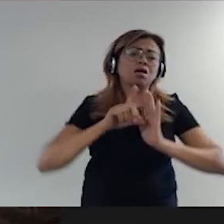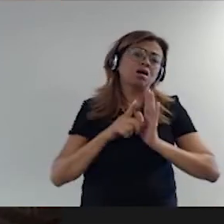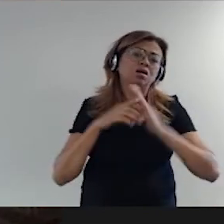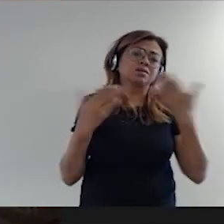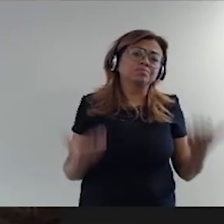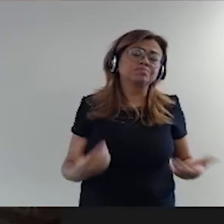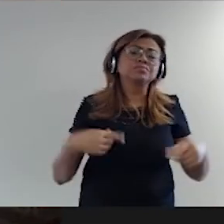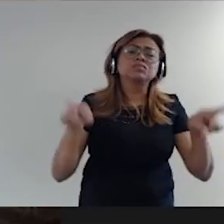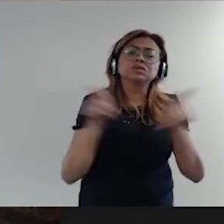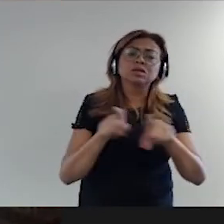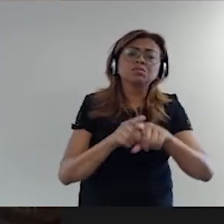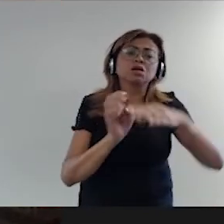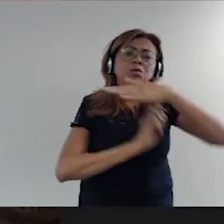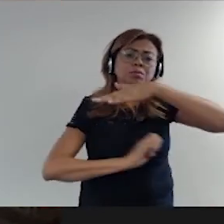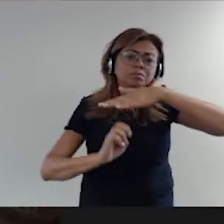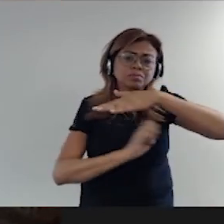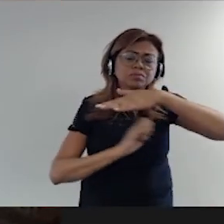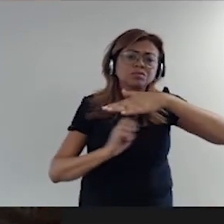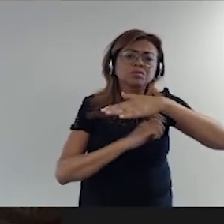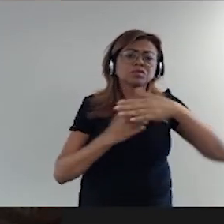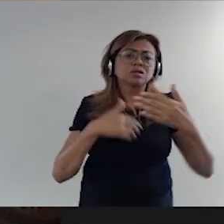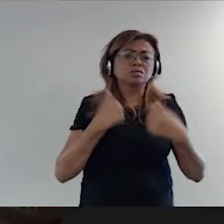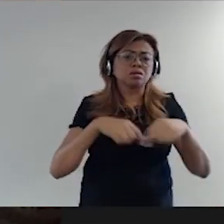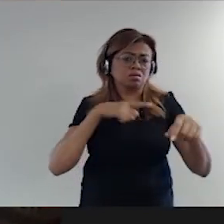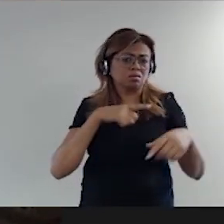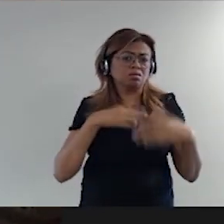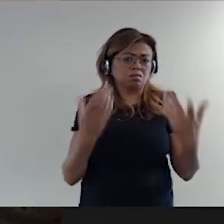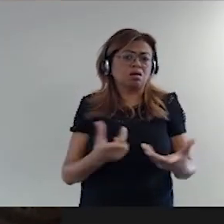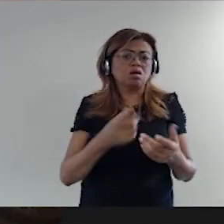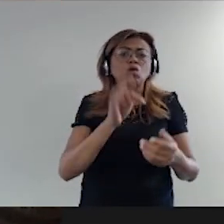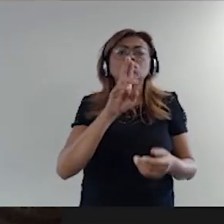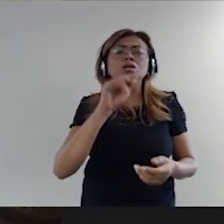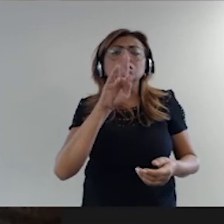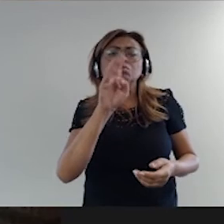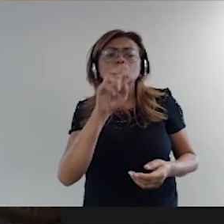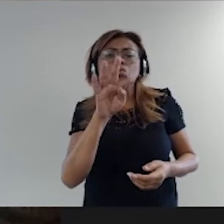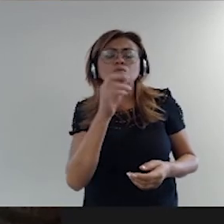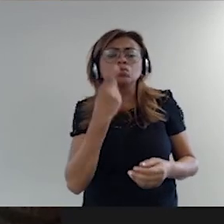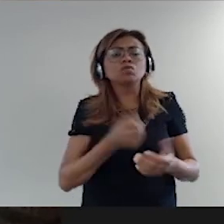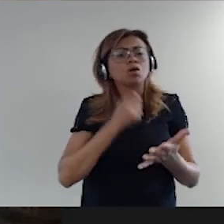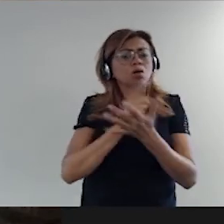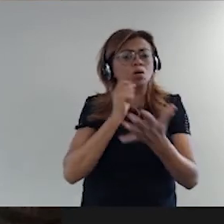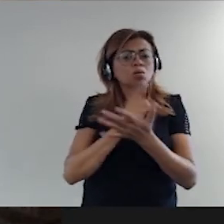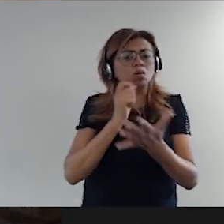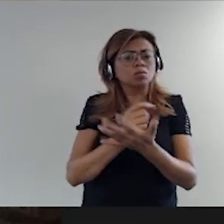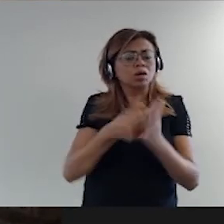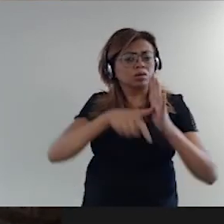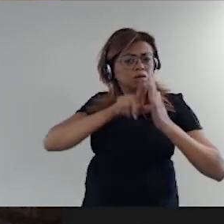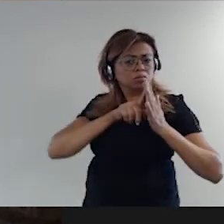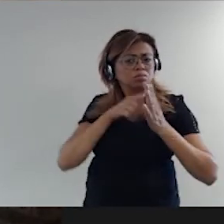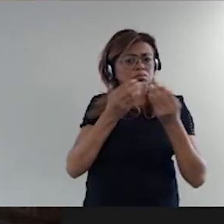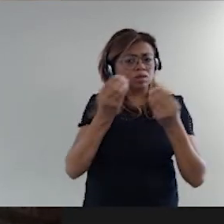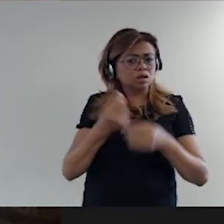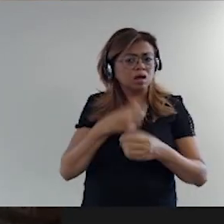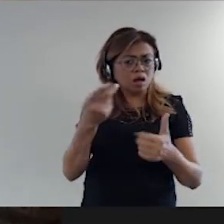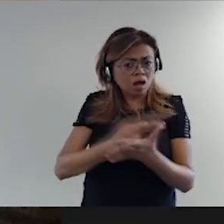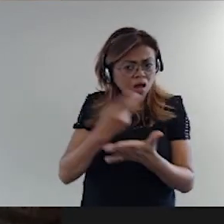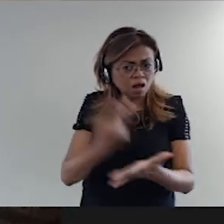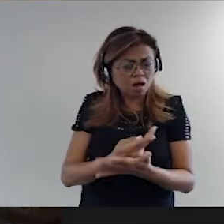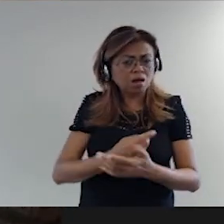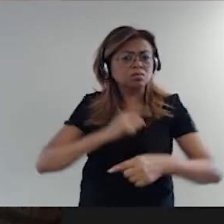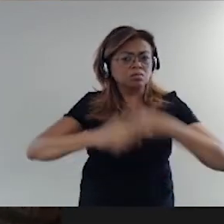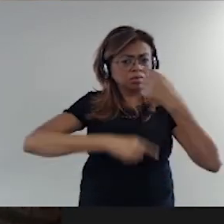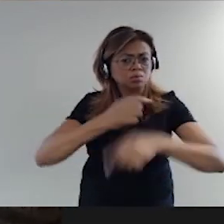cobrado indevidamente e vai à falência antes de reaver esse tributo por conta da atitude